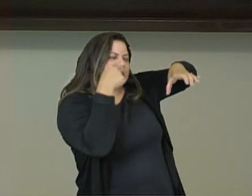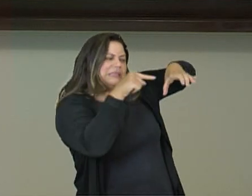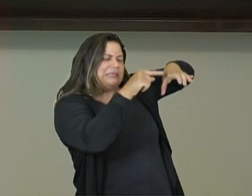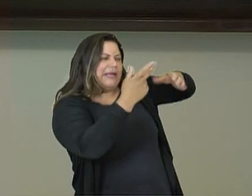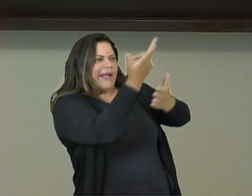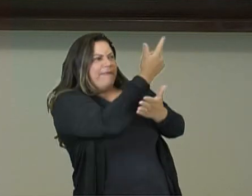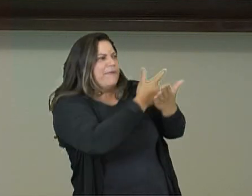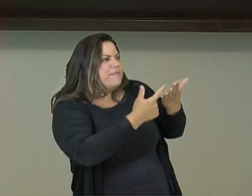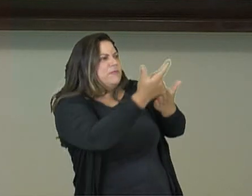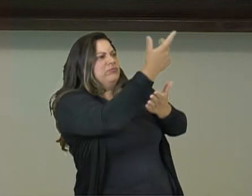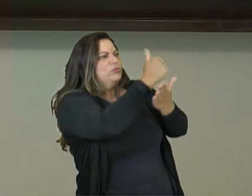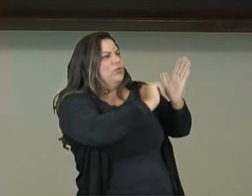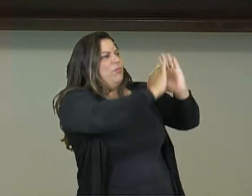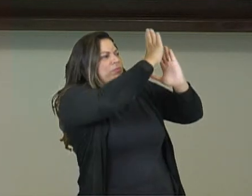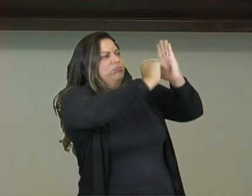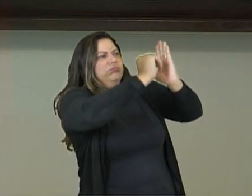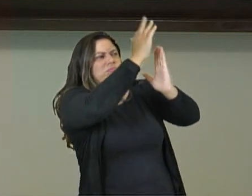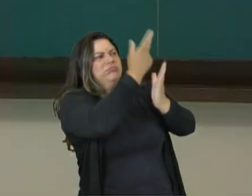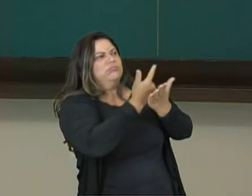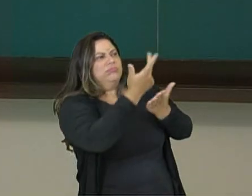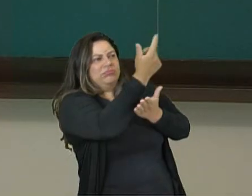já desenvolviam a dança.